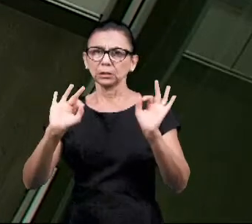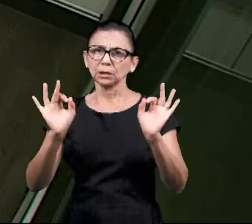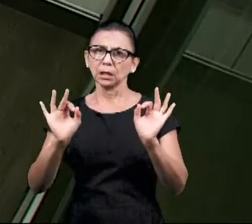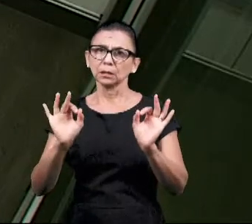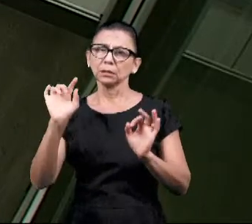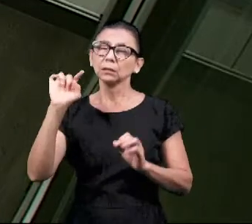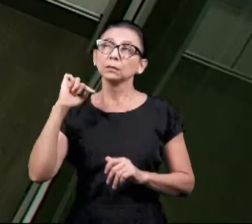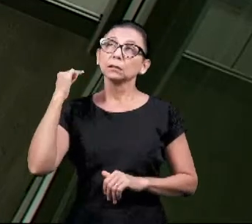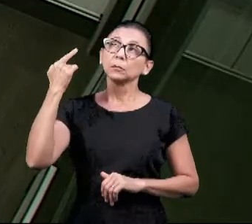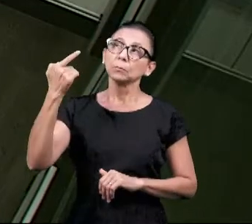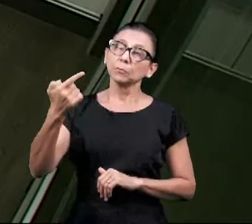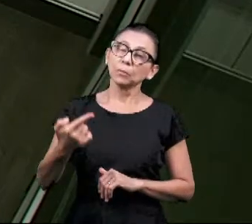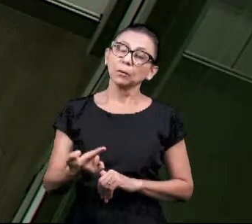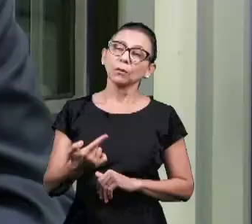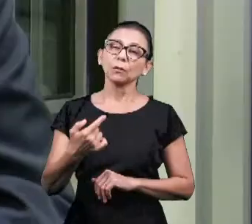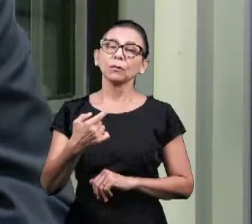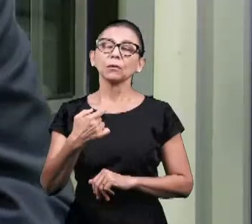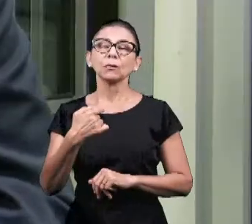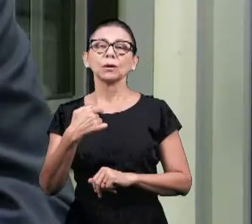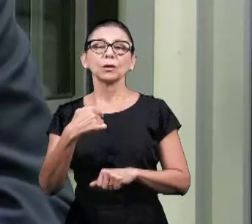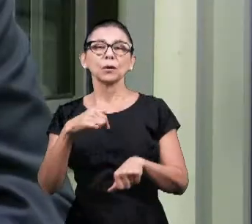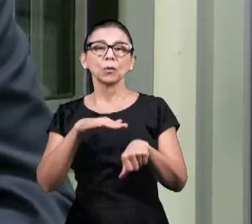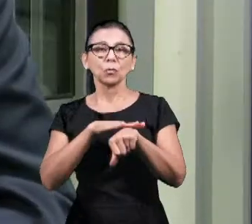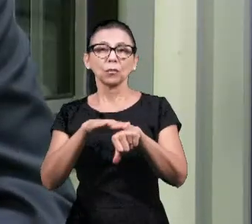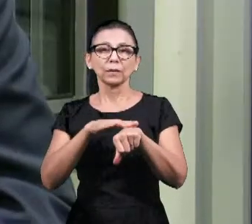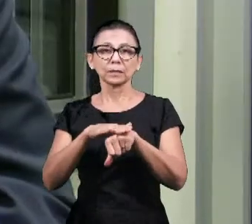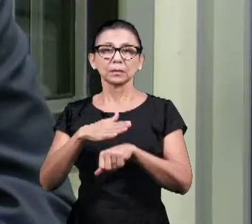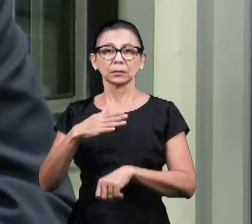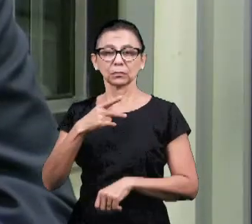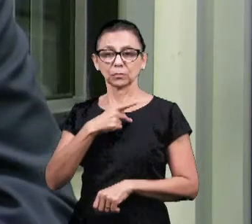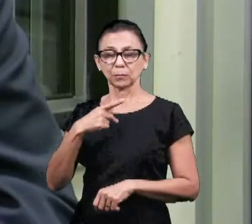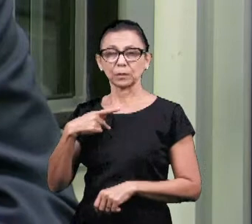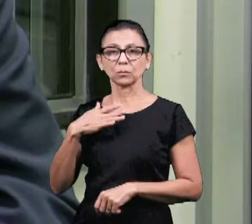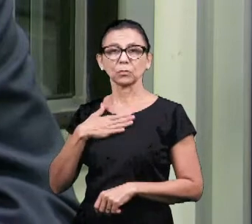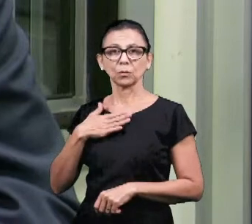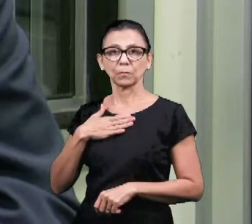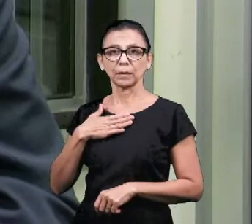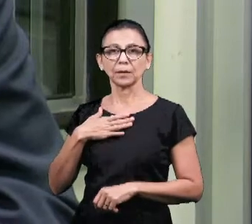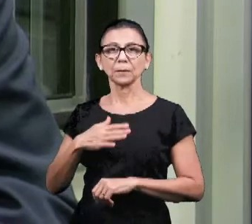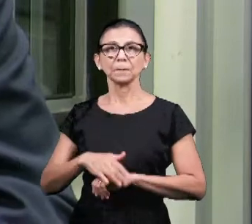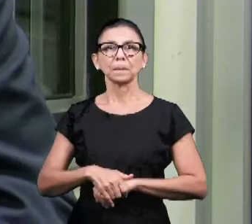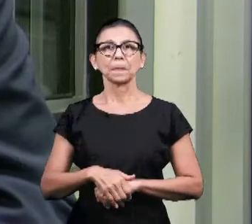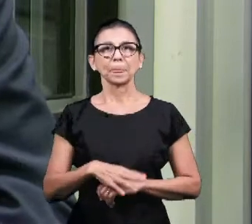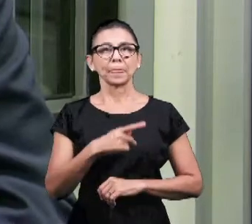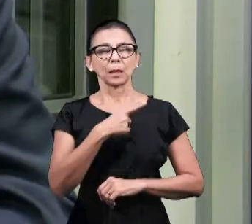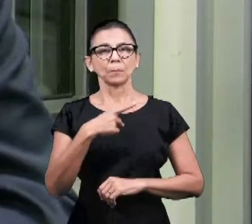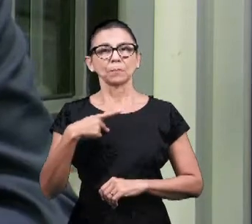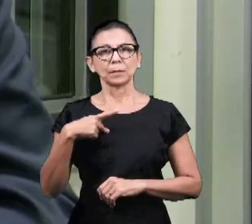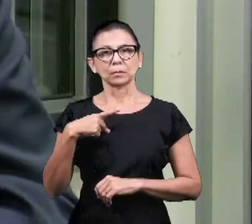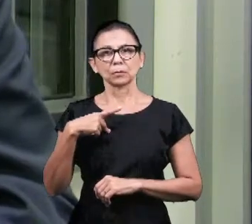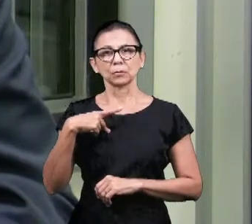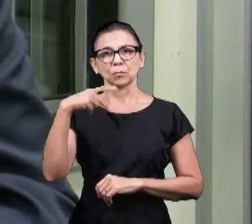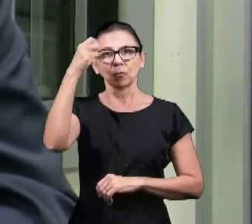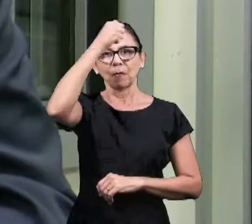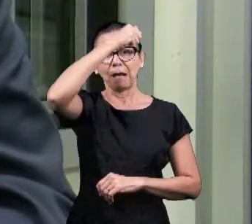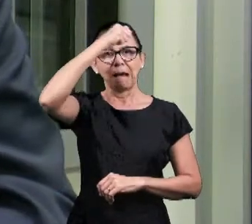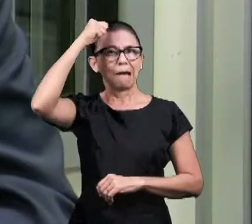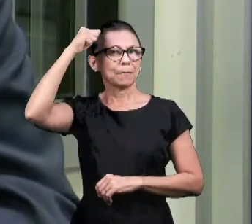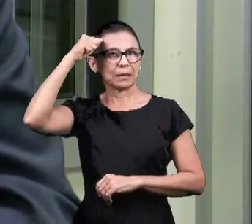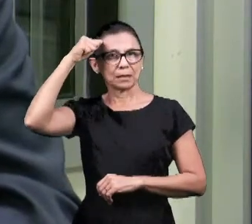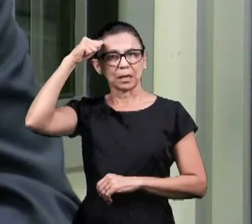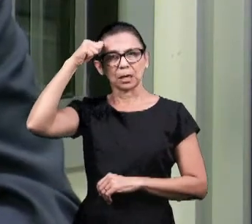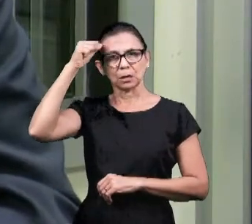pastor, e meu pastor, inclusive, quero fazer uma referência a ele aqui, o pastor Amadeu. Foi meu pastor a vida inteira, nunca tive outro